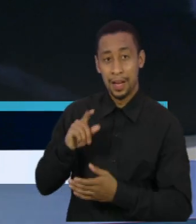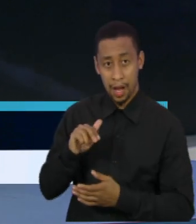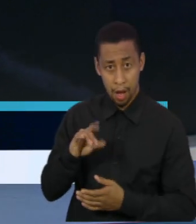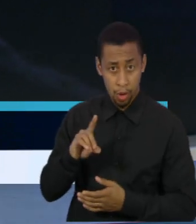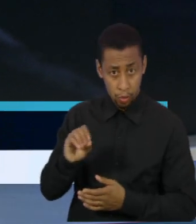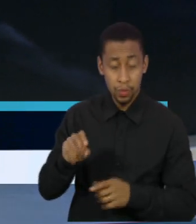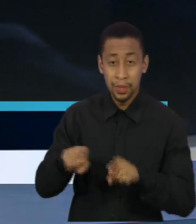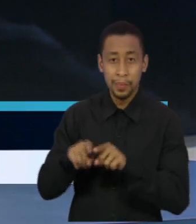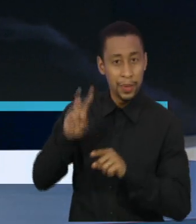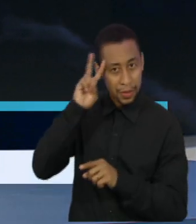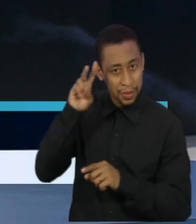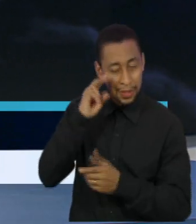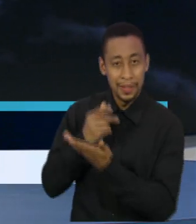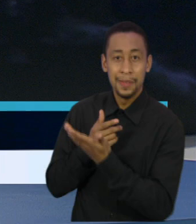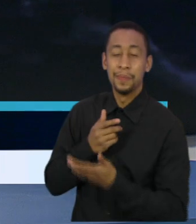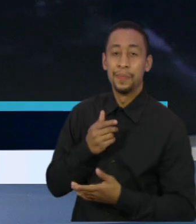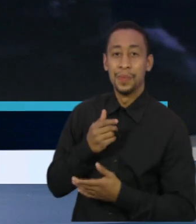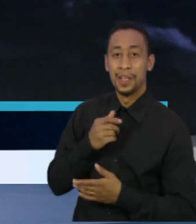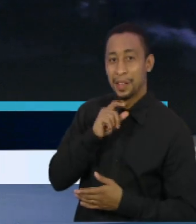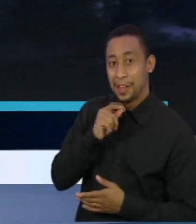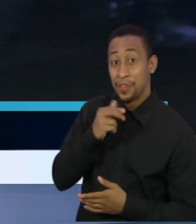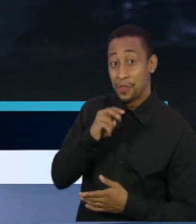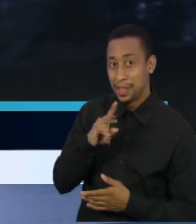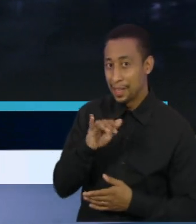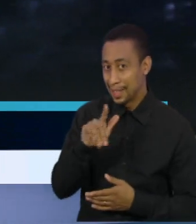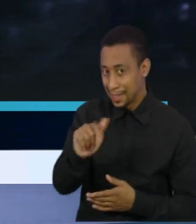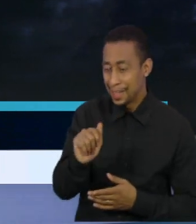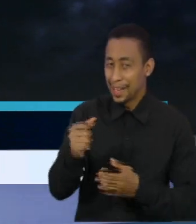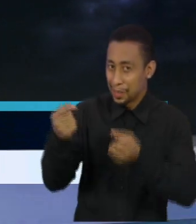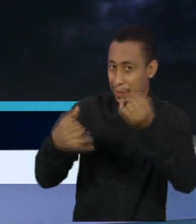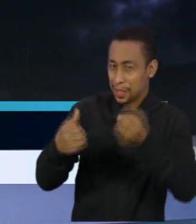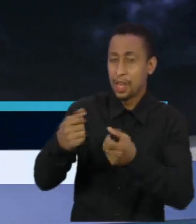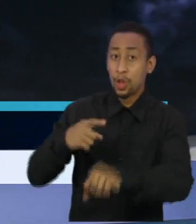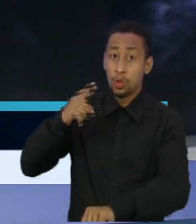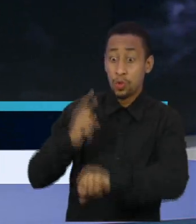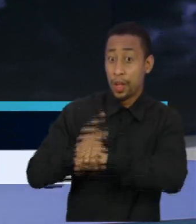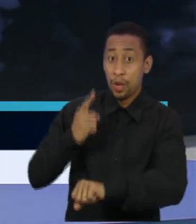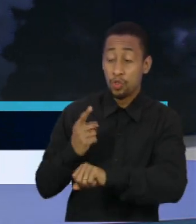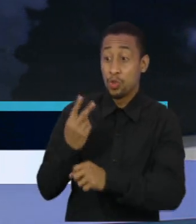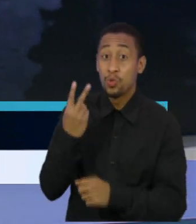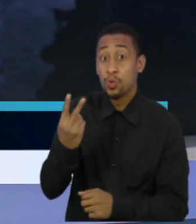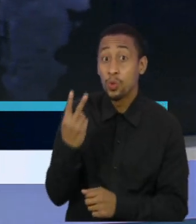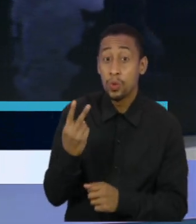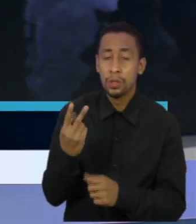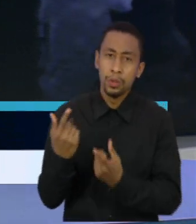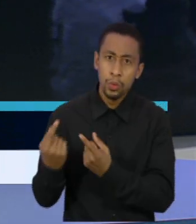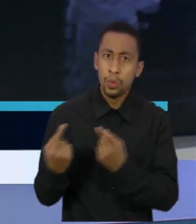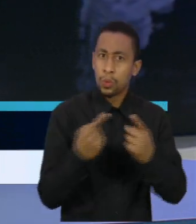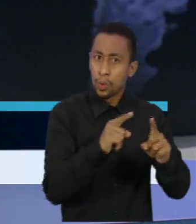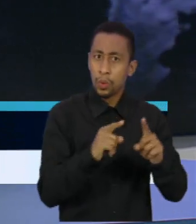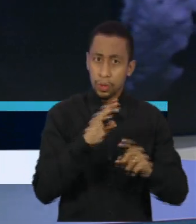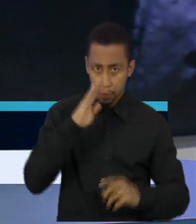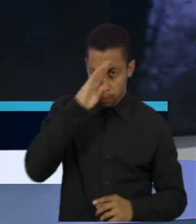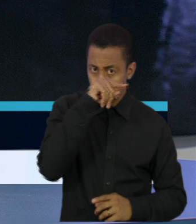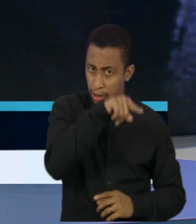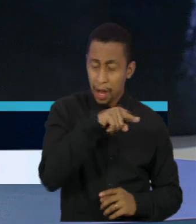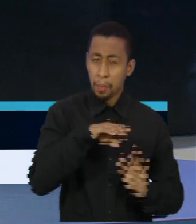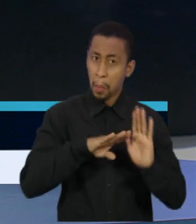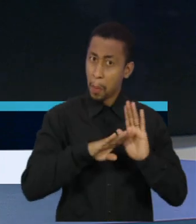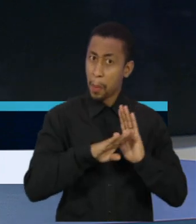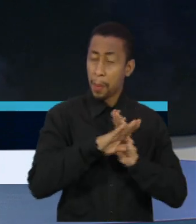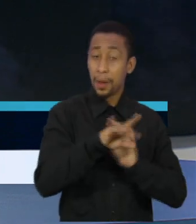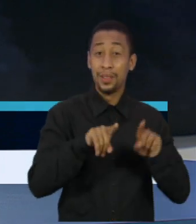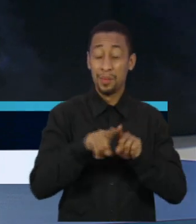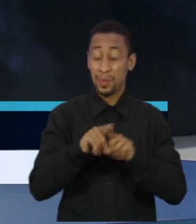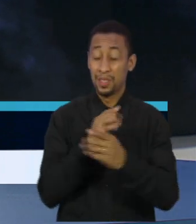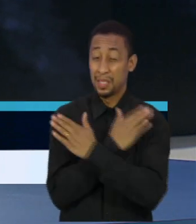para o historiador Marco Antônio Villa, que comentam ainda dois recordes: a rejeição ao governo Bolsonaro, que voltou a subir, e o